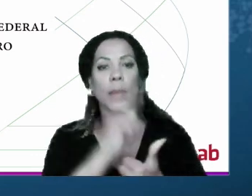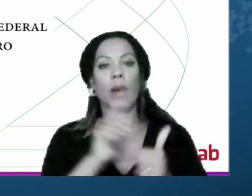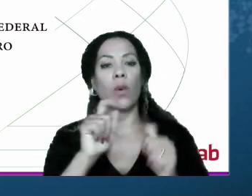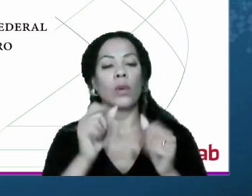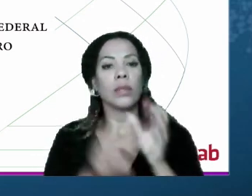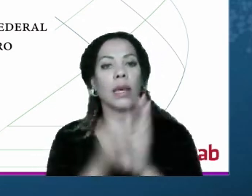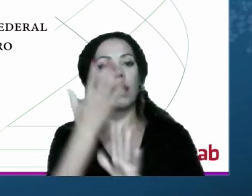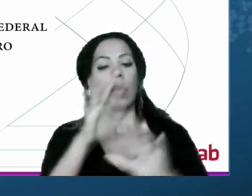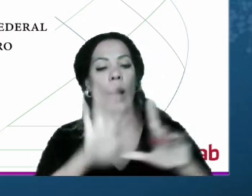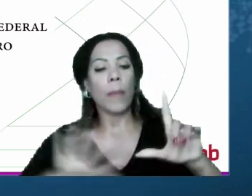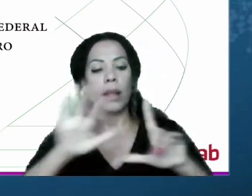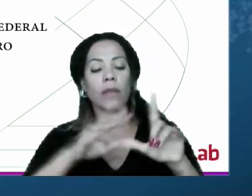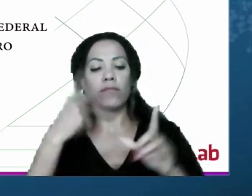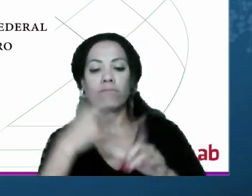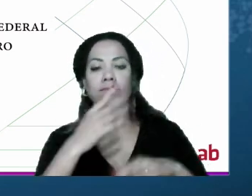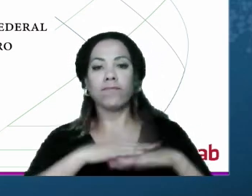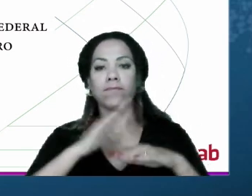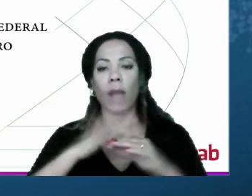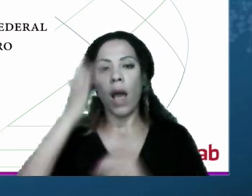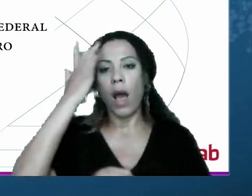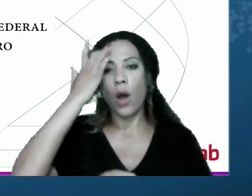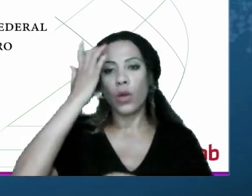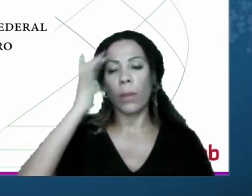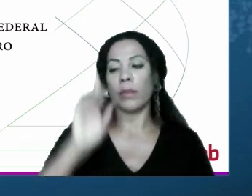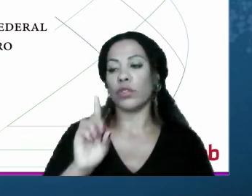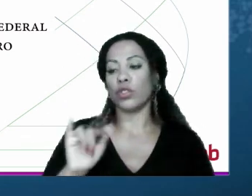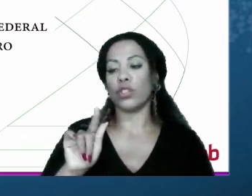plataforma automática, digital,